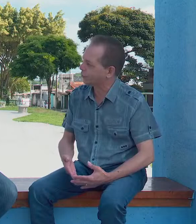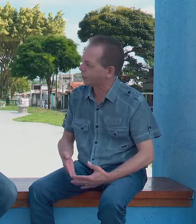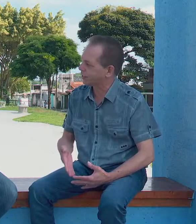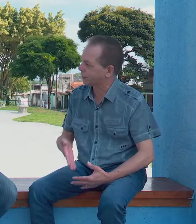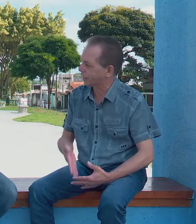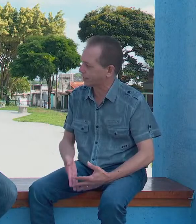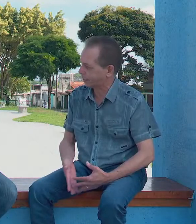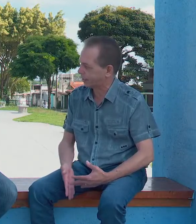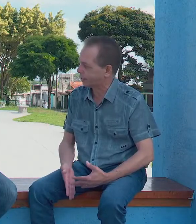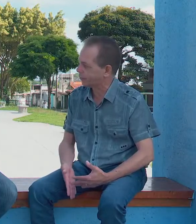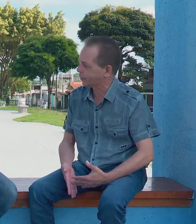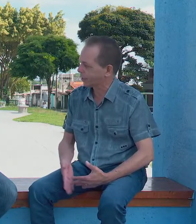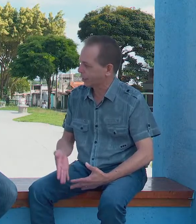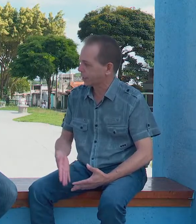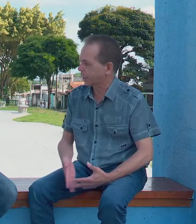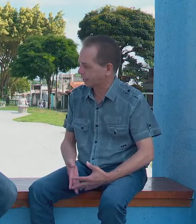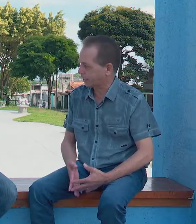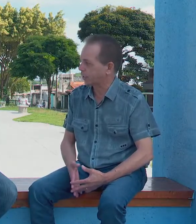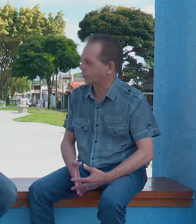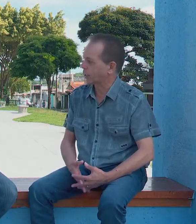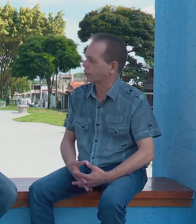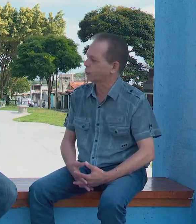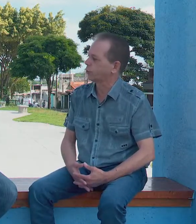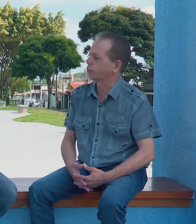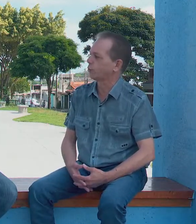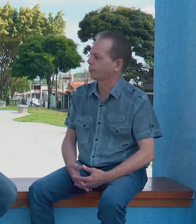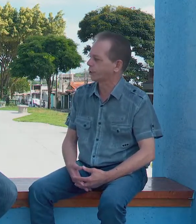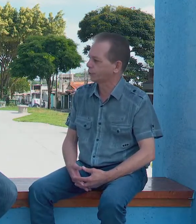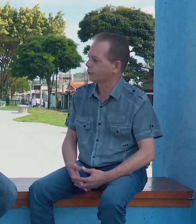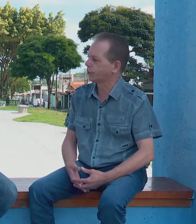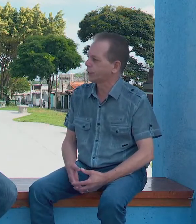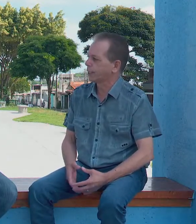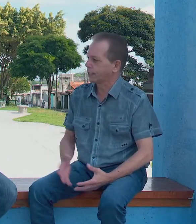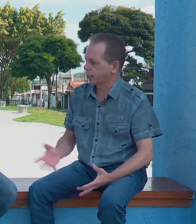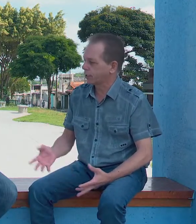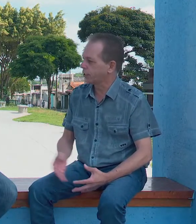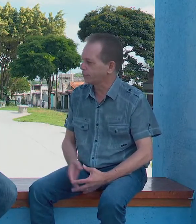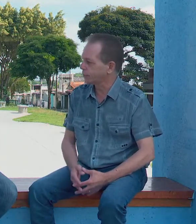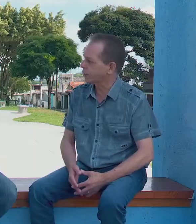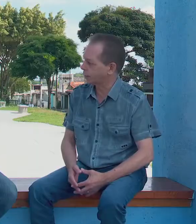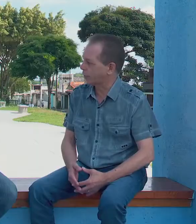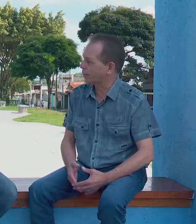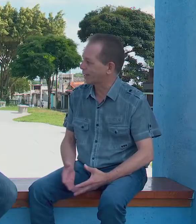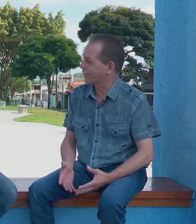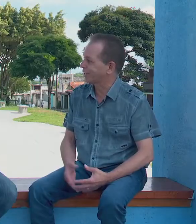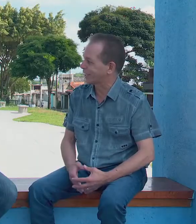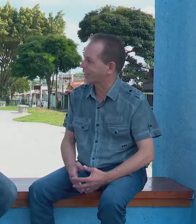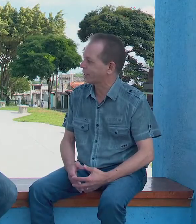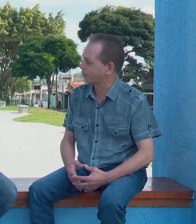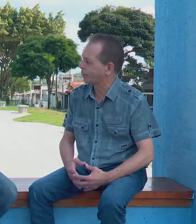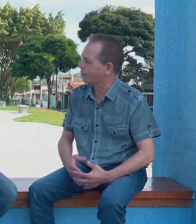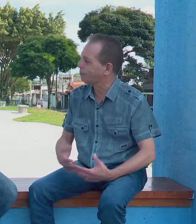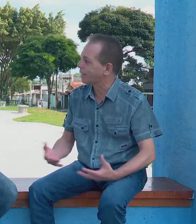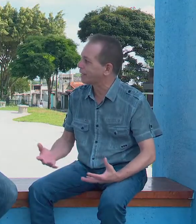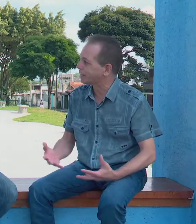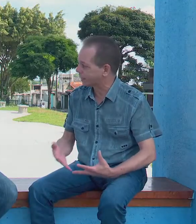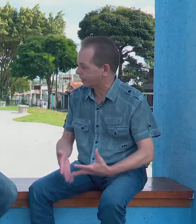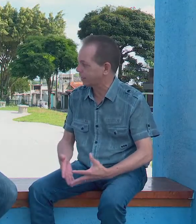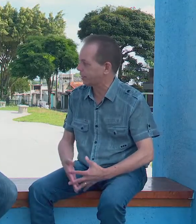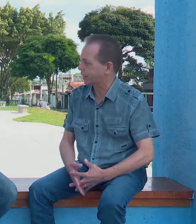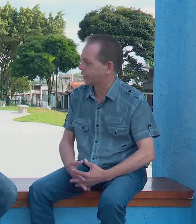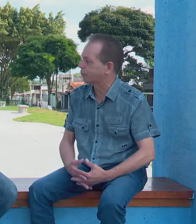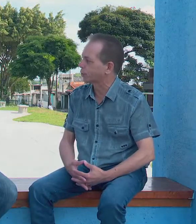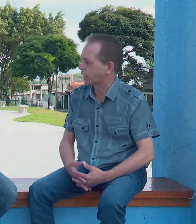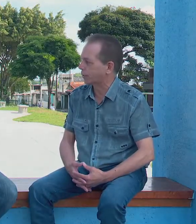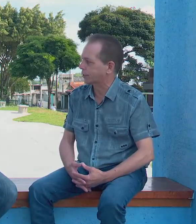as minhas filhas nasceram aqui no Rio Comprido. E tenho uma grande alegria, uma